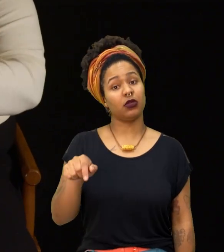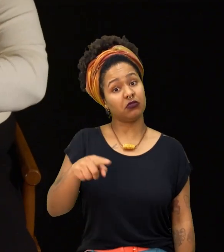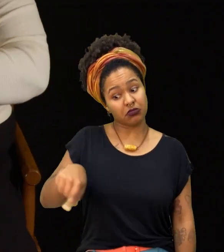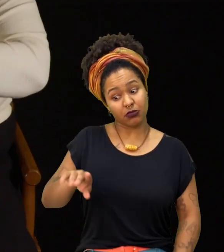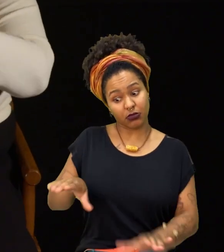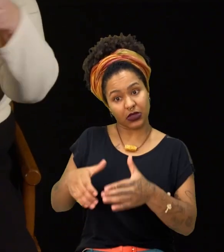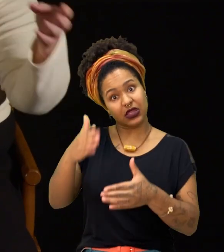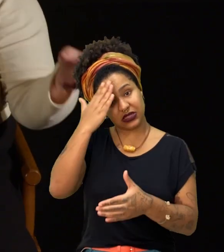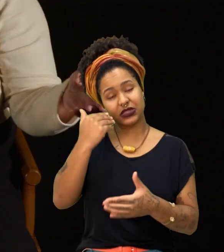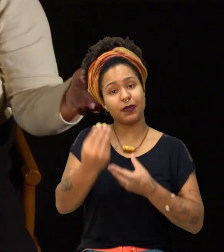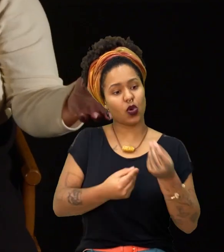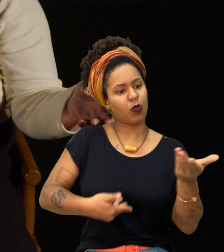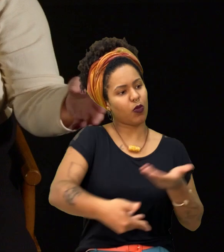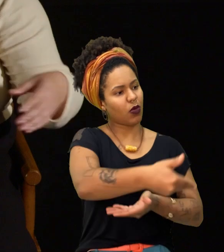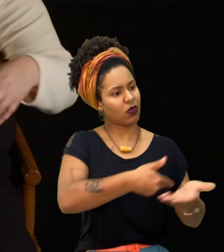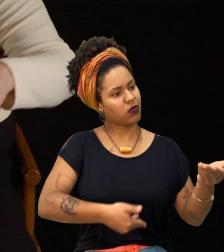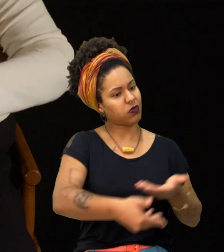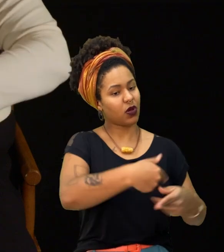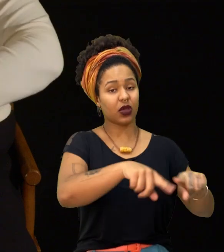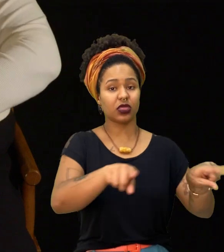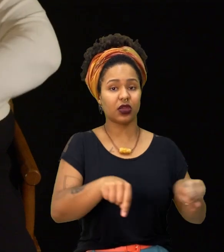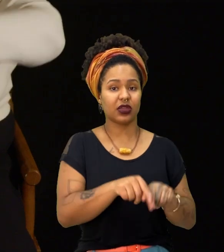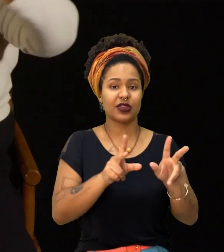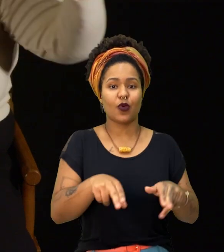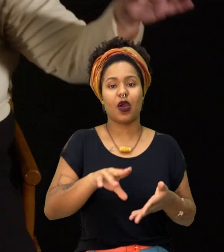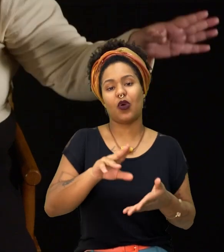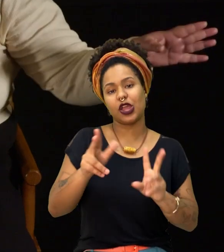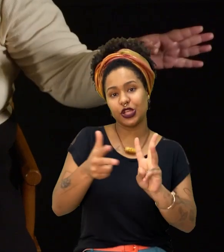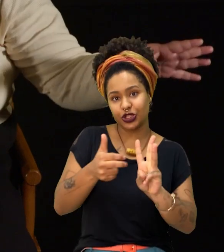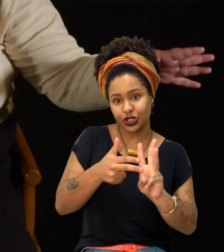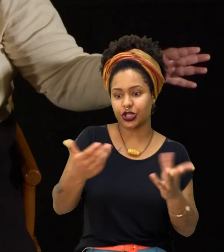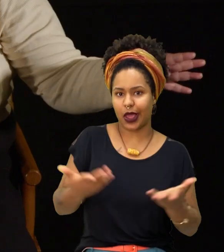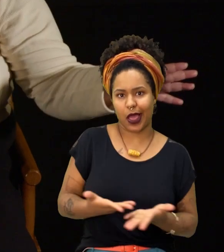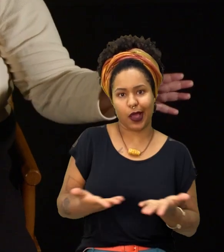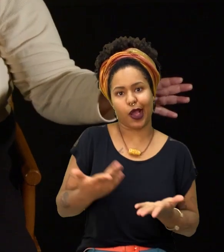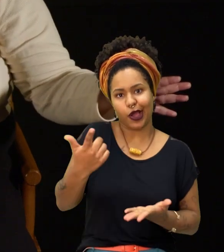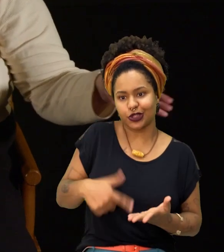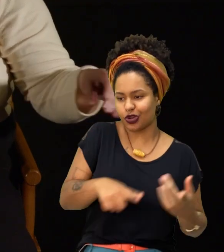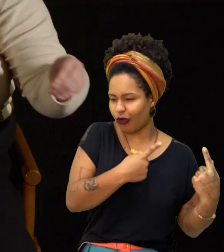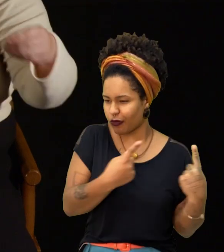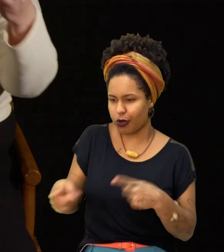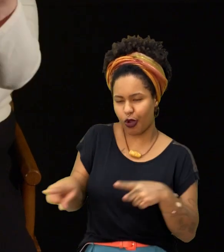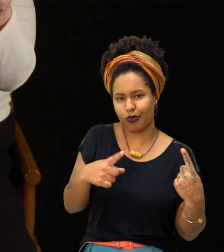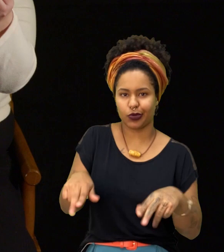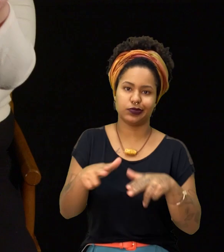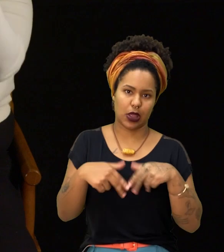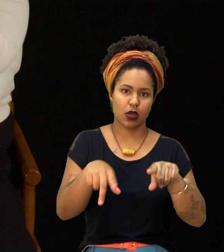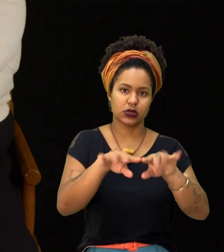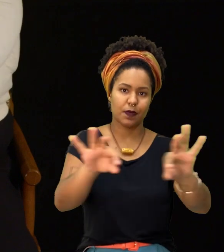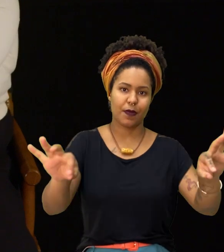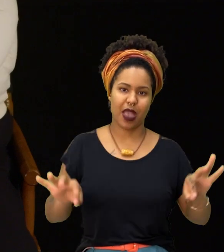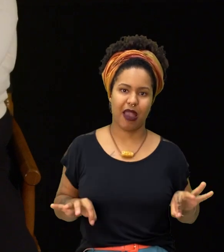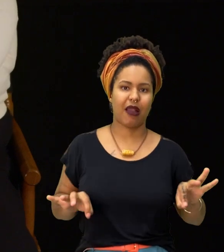assim como as inúmeras populações indígenas que estão agora sendo novamente atacadas, né, com o marco temporal. Então, essas